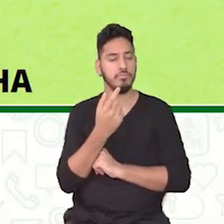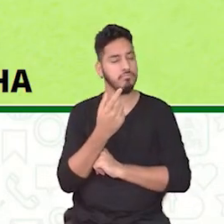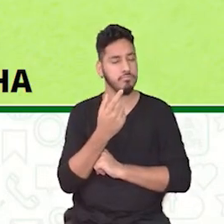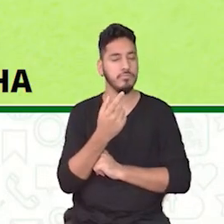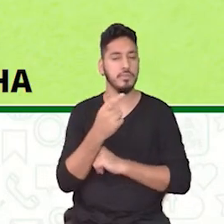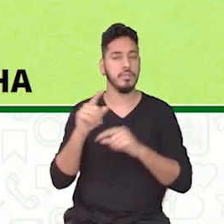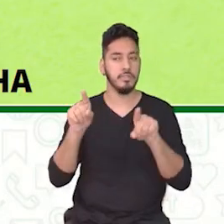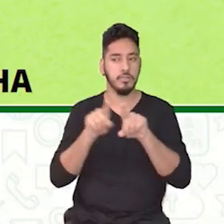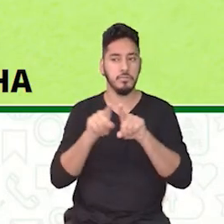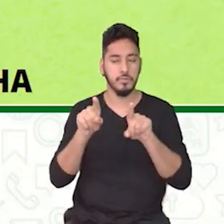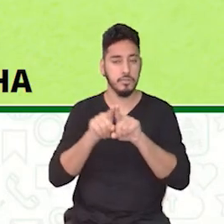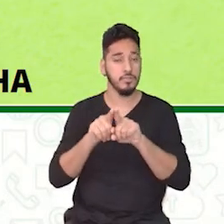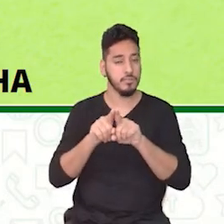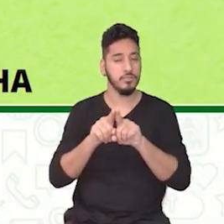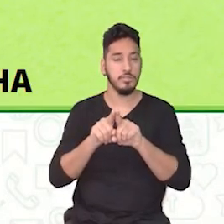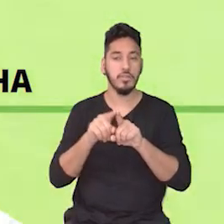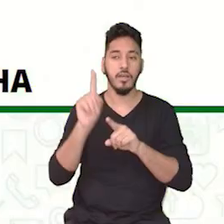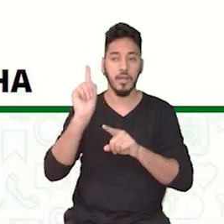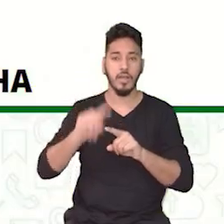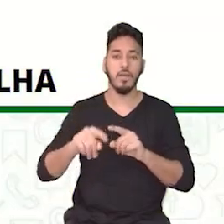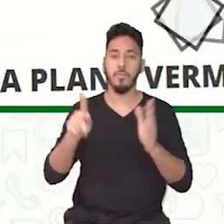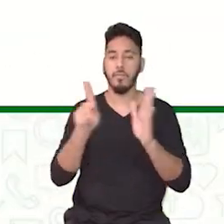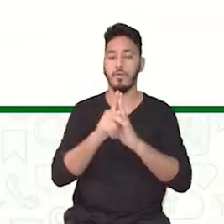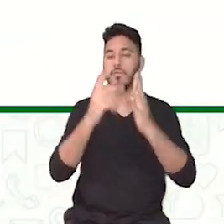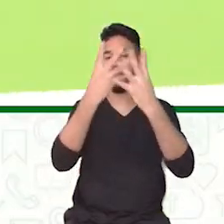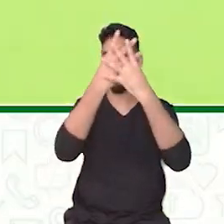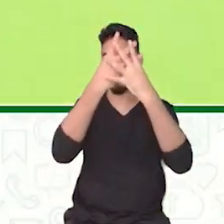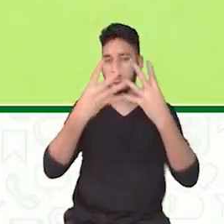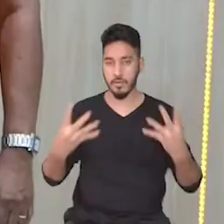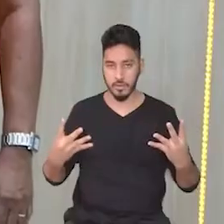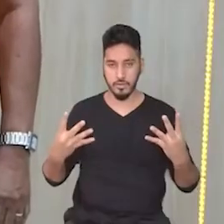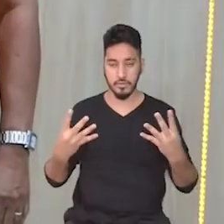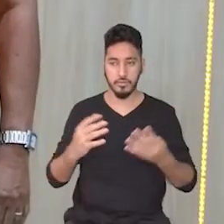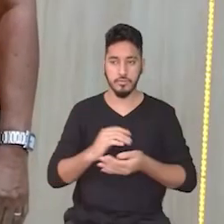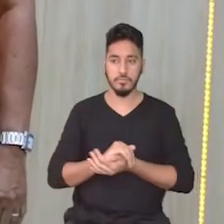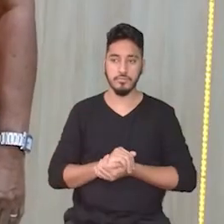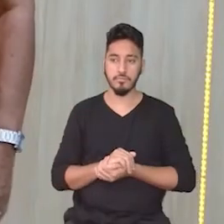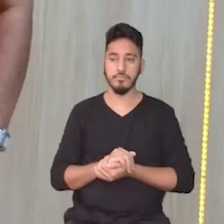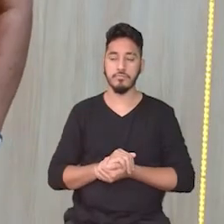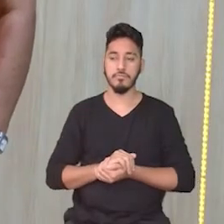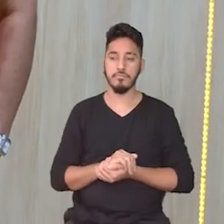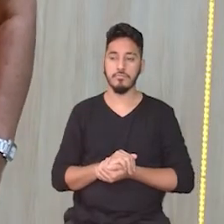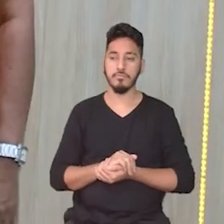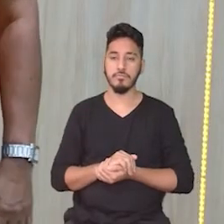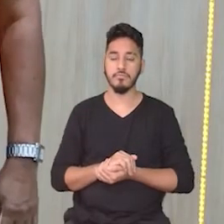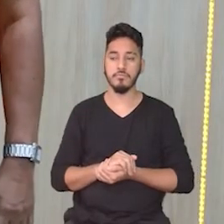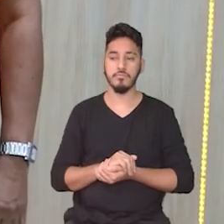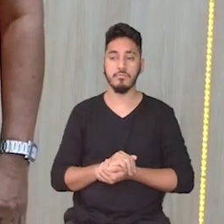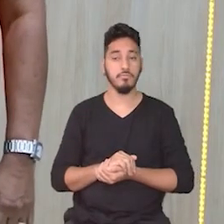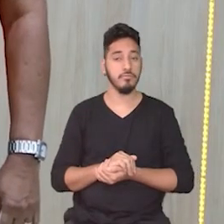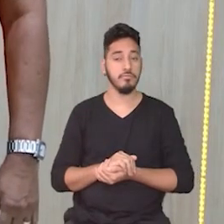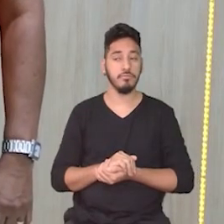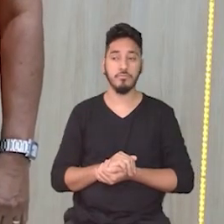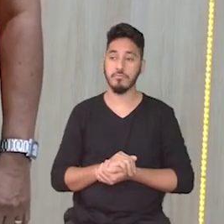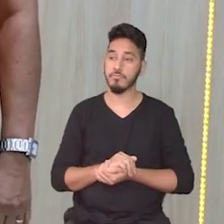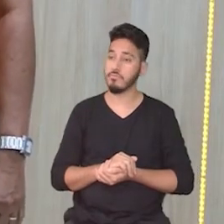também fazemos com a malha, né? E aí, nós